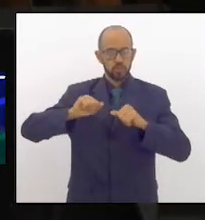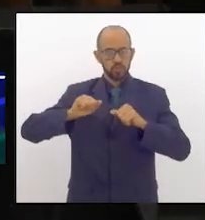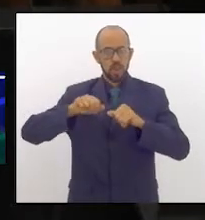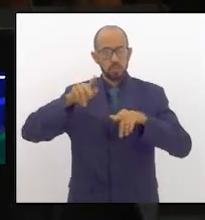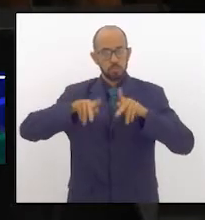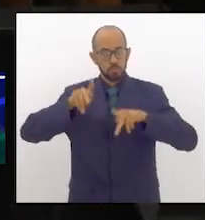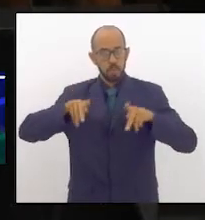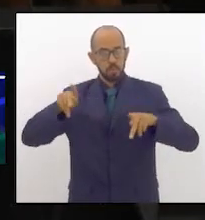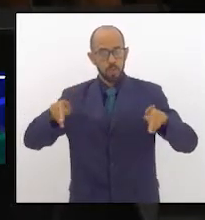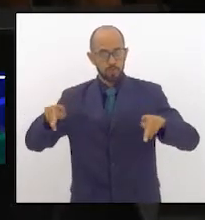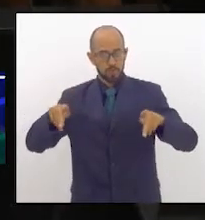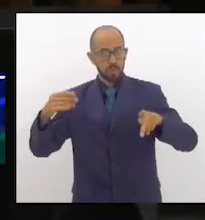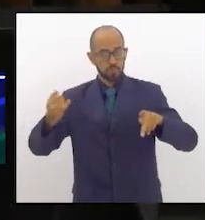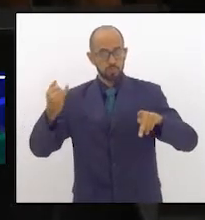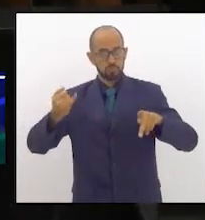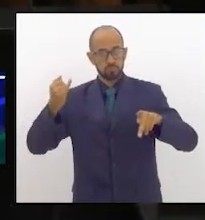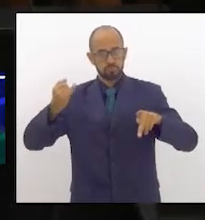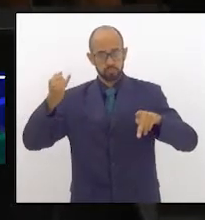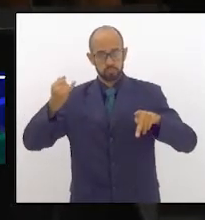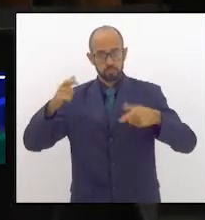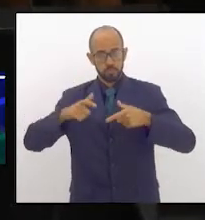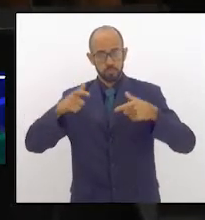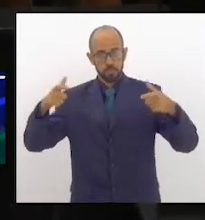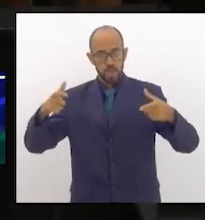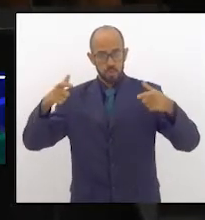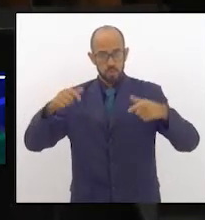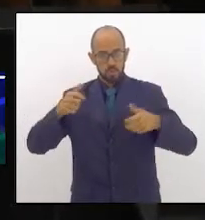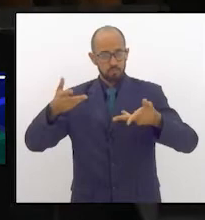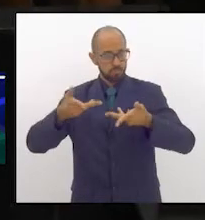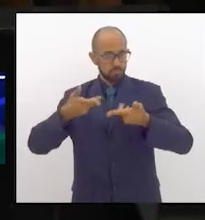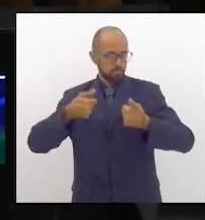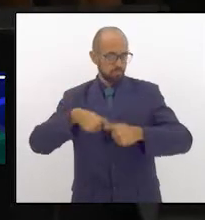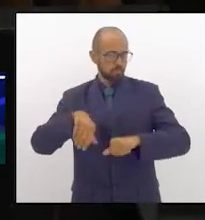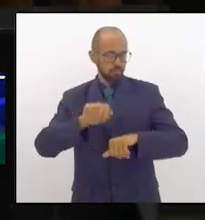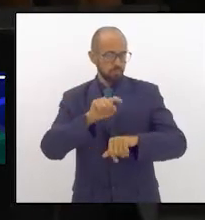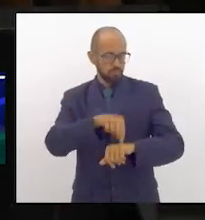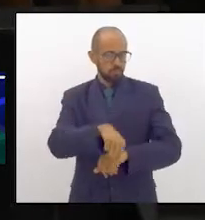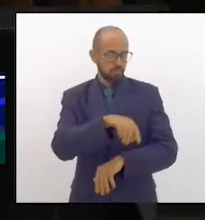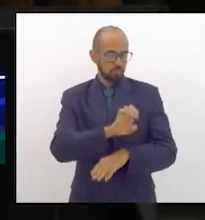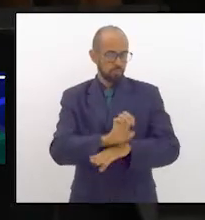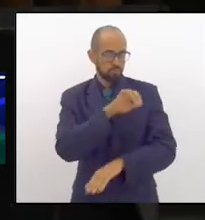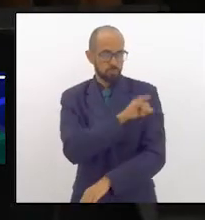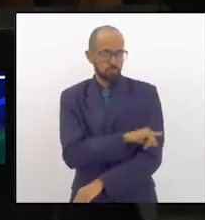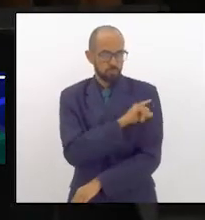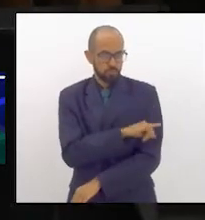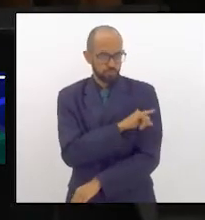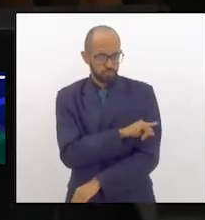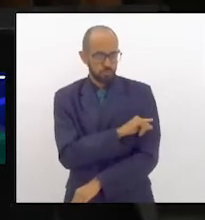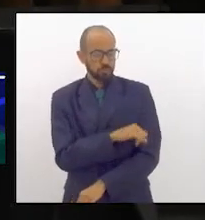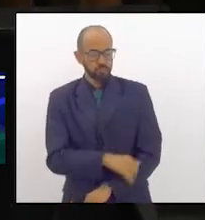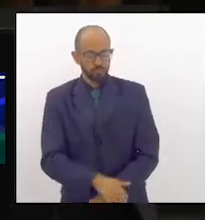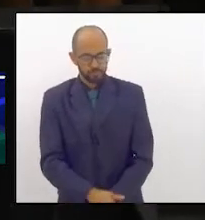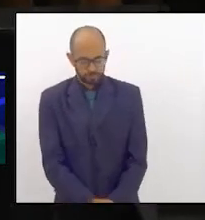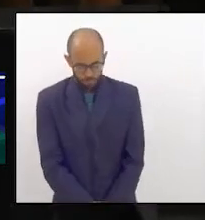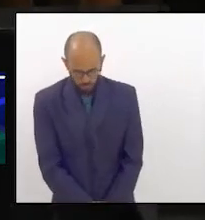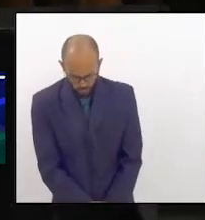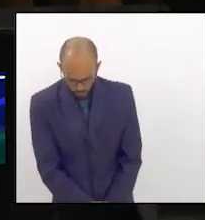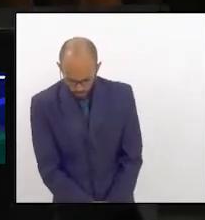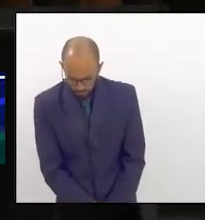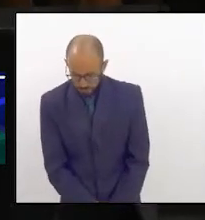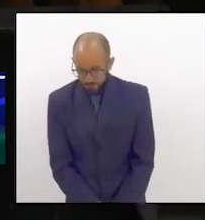Fantástico da população Fluminense estamos falando de Rio de Janeiro